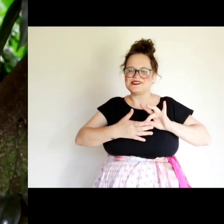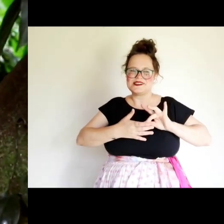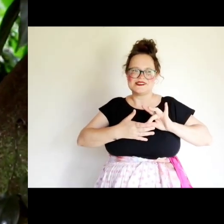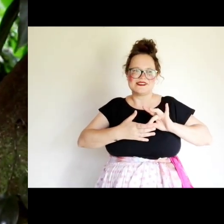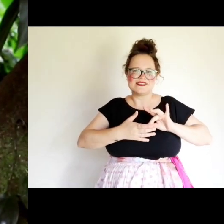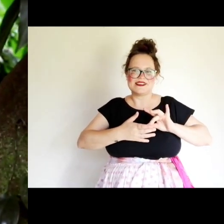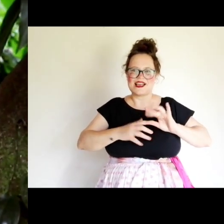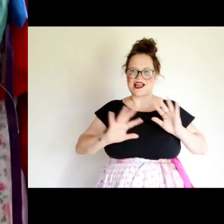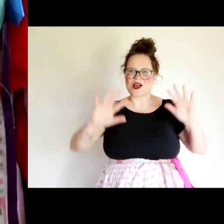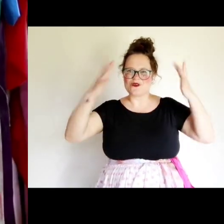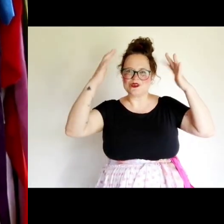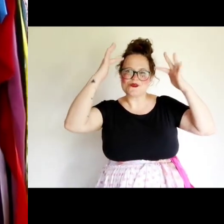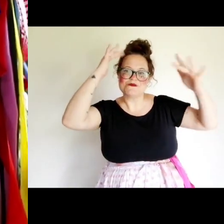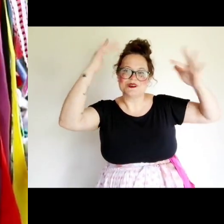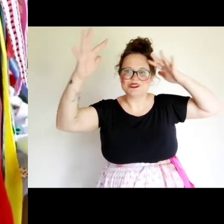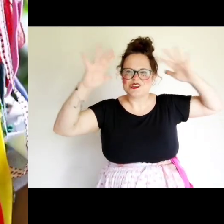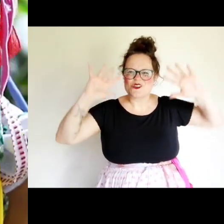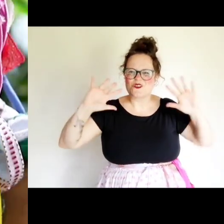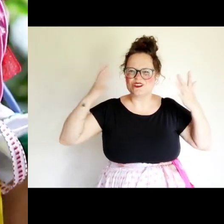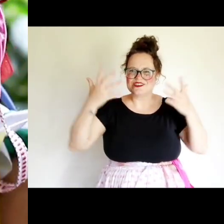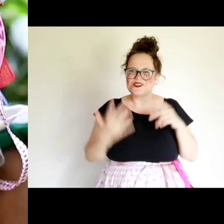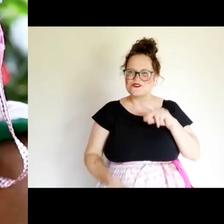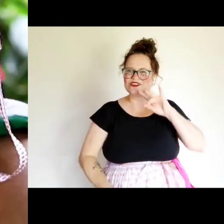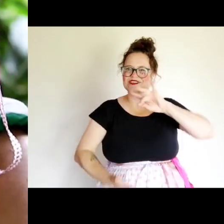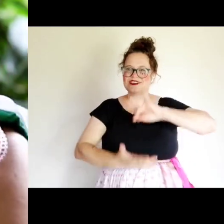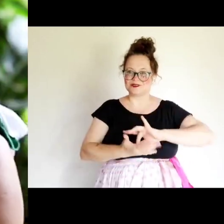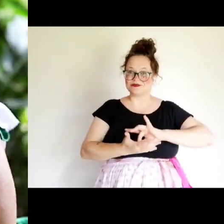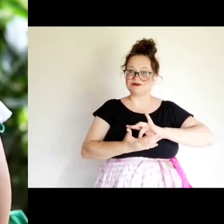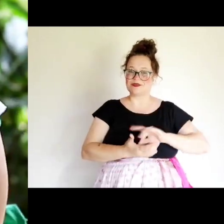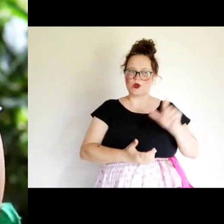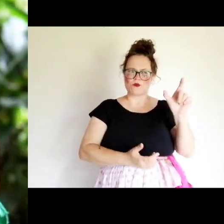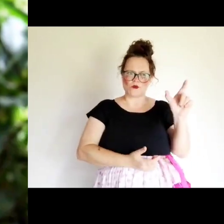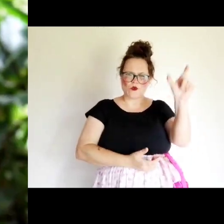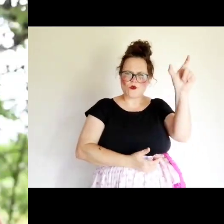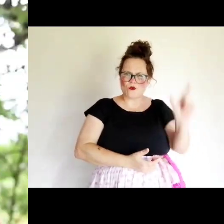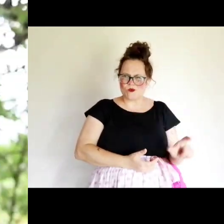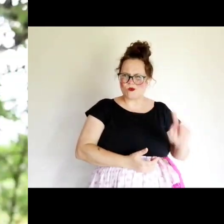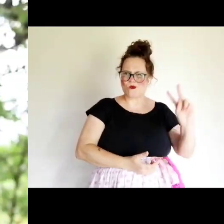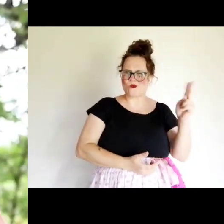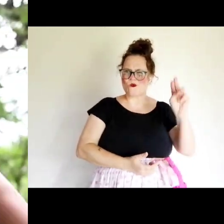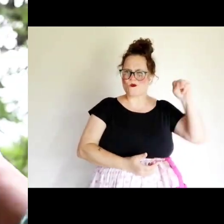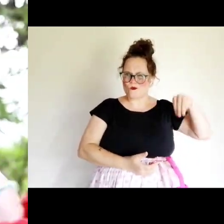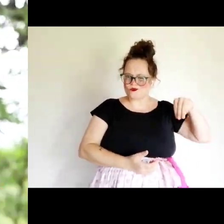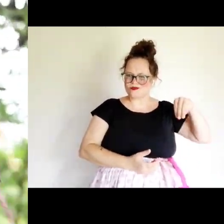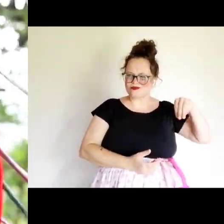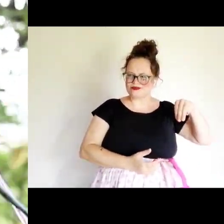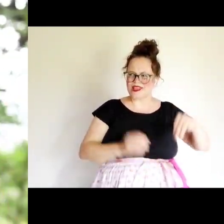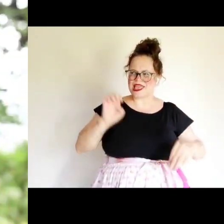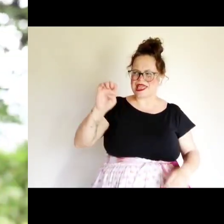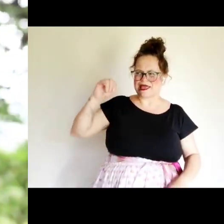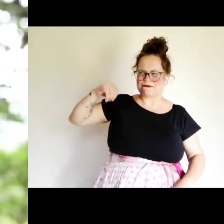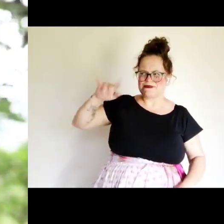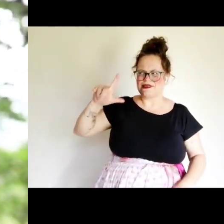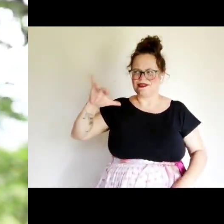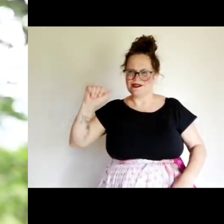Humília, Nil Berto, Nil Emília. Boneca de pano, Humília é feita de pano.